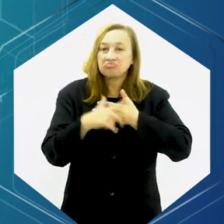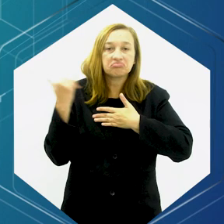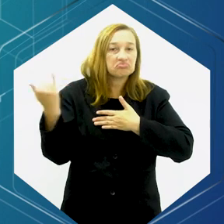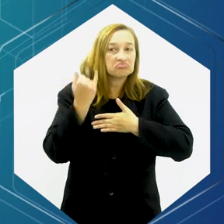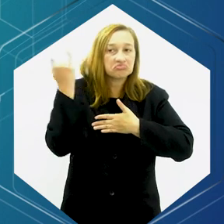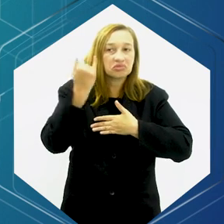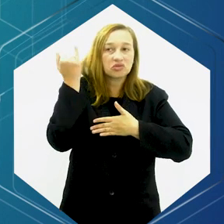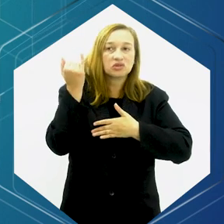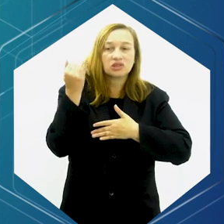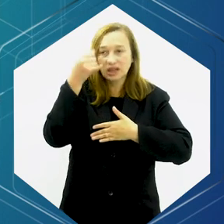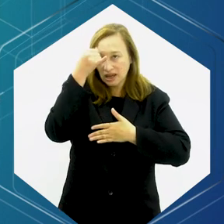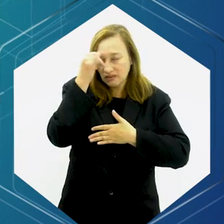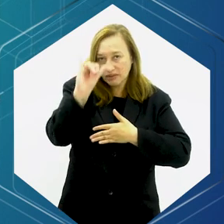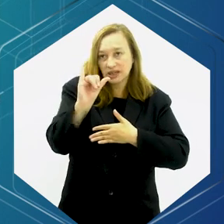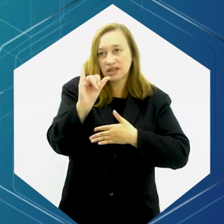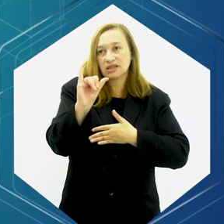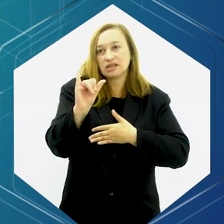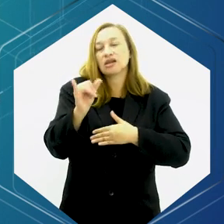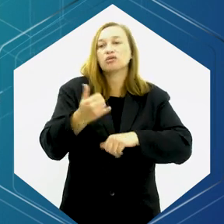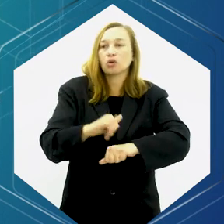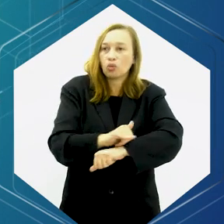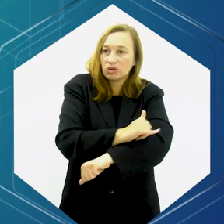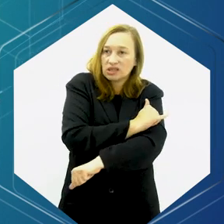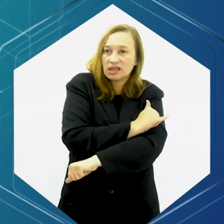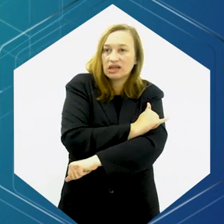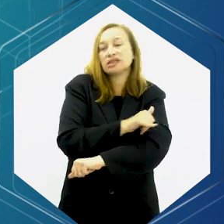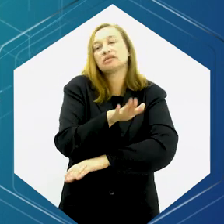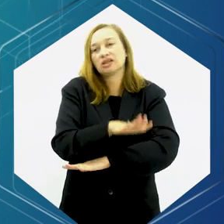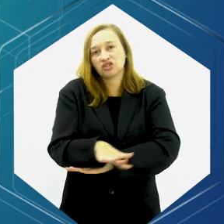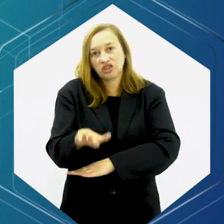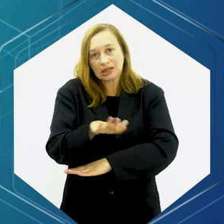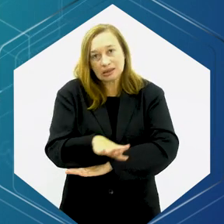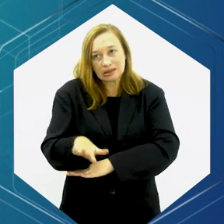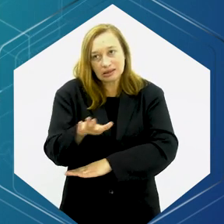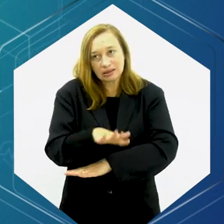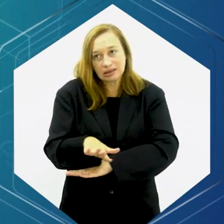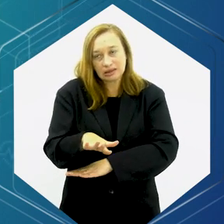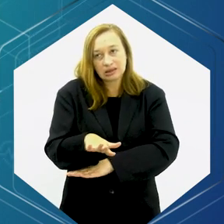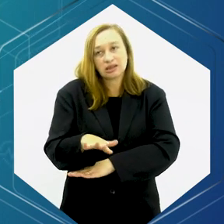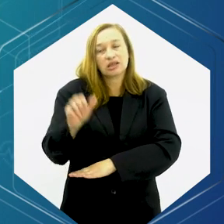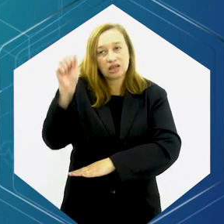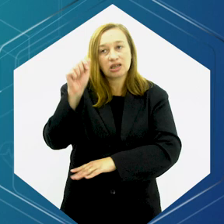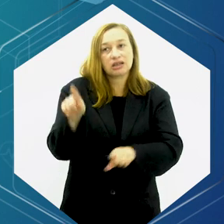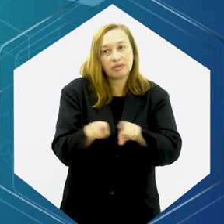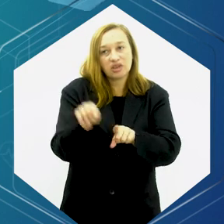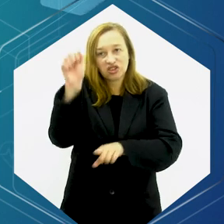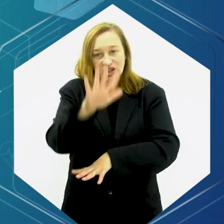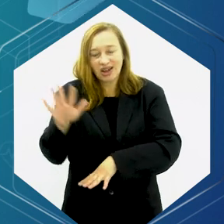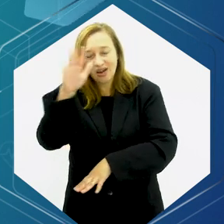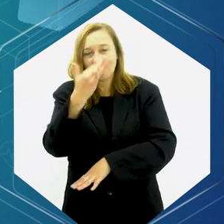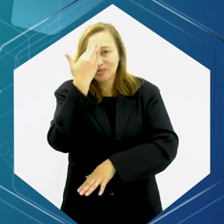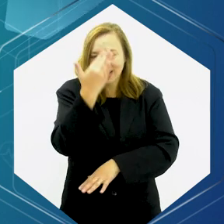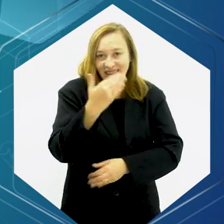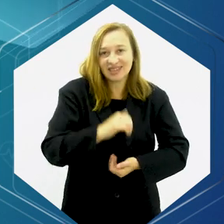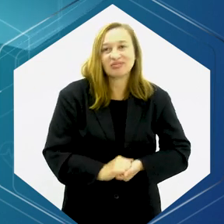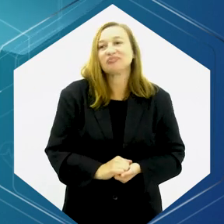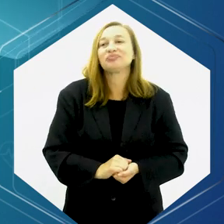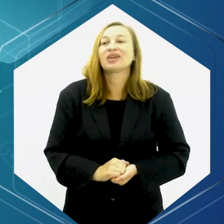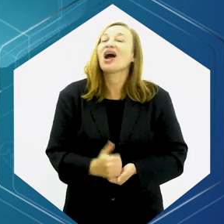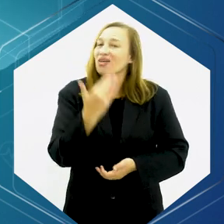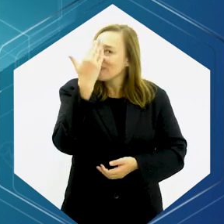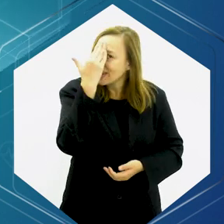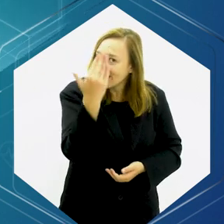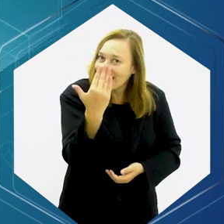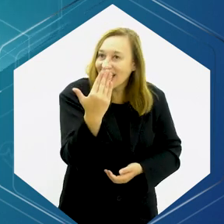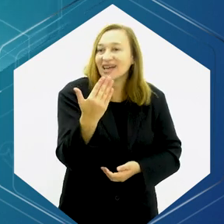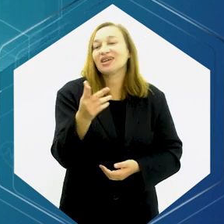né tem um papel muito importante na prevenção da obesidade né Global